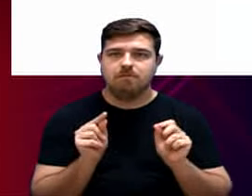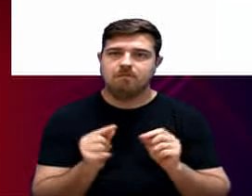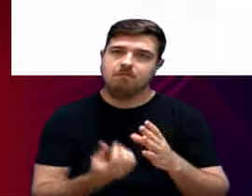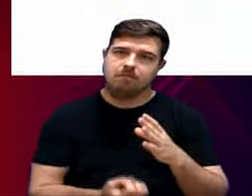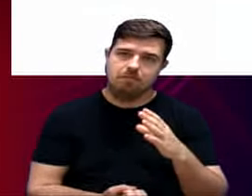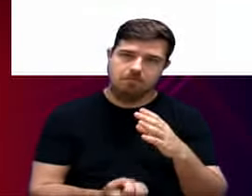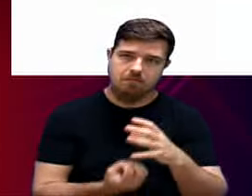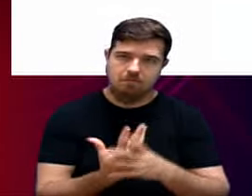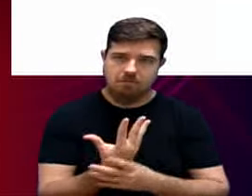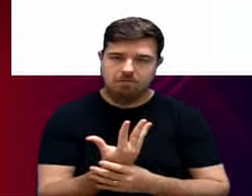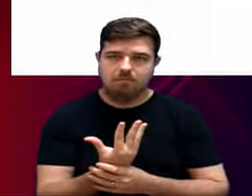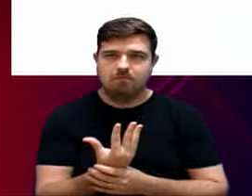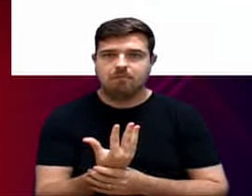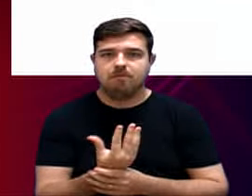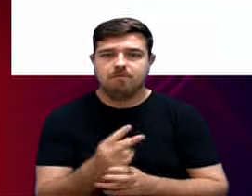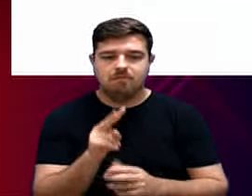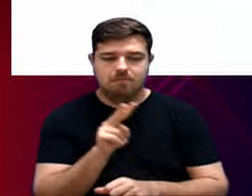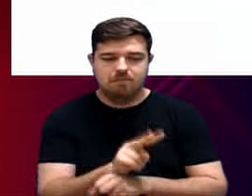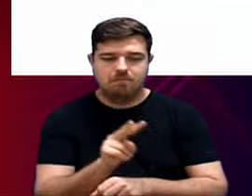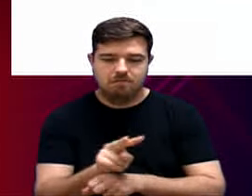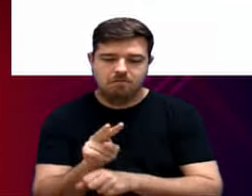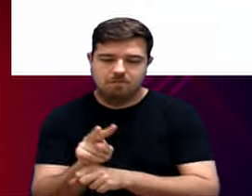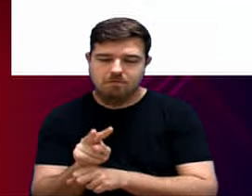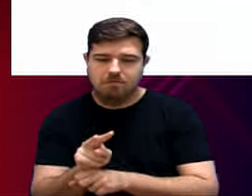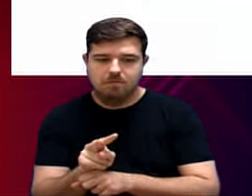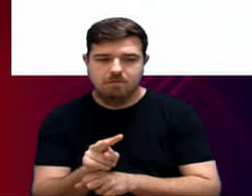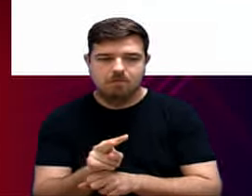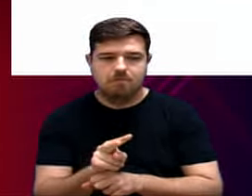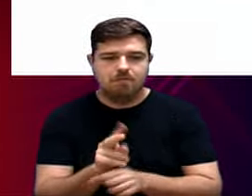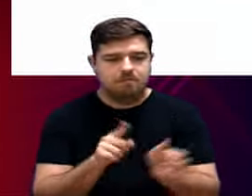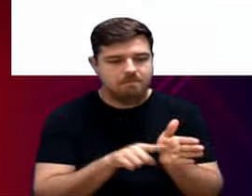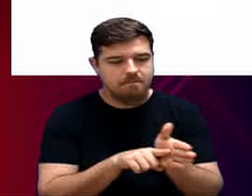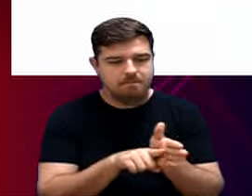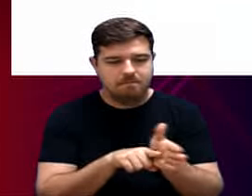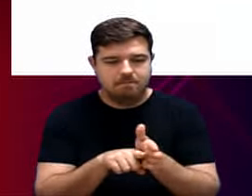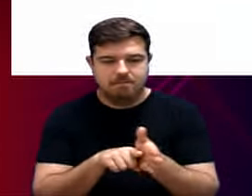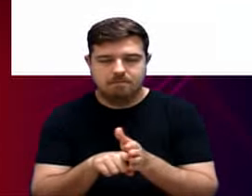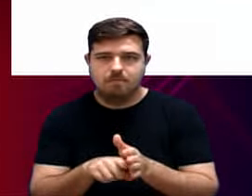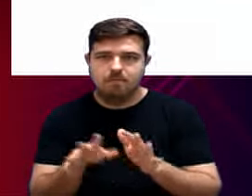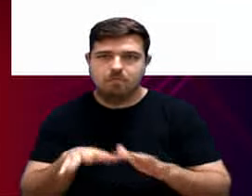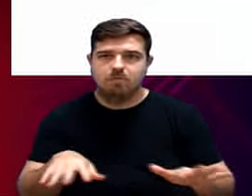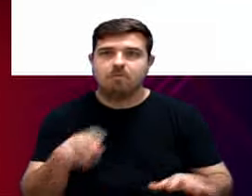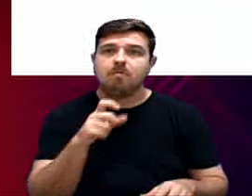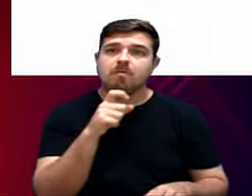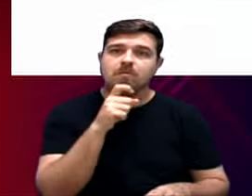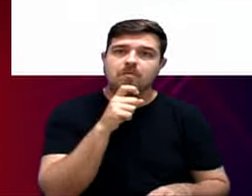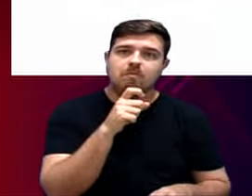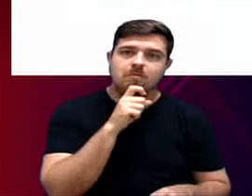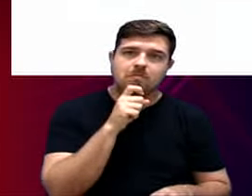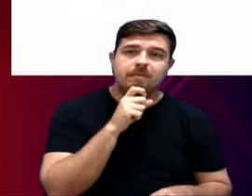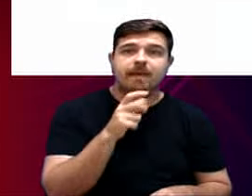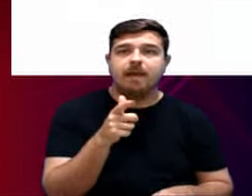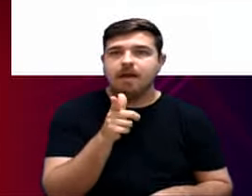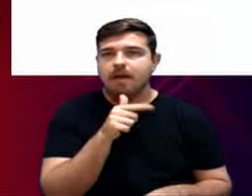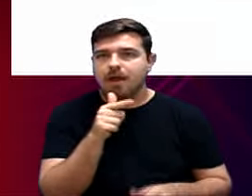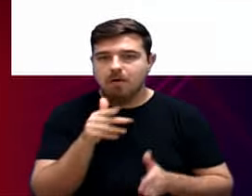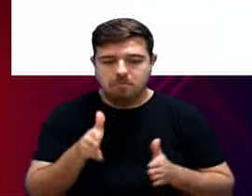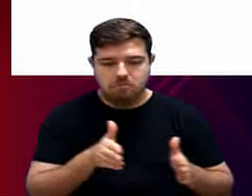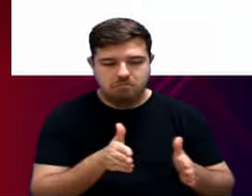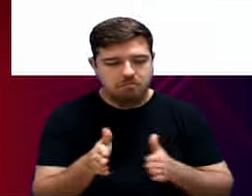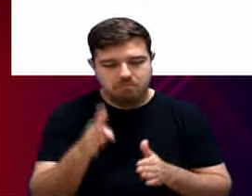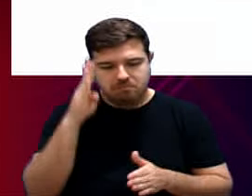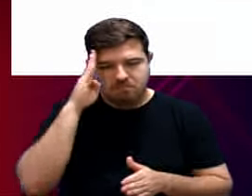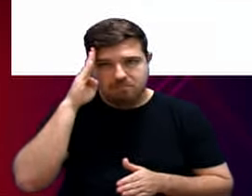implantação de monitoramento e controle dos principais rios e Córregos eh que são